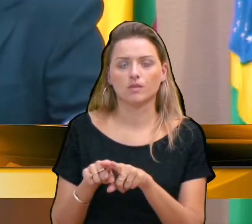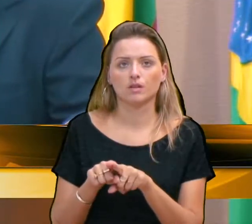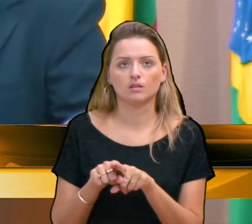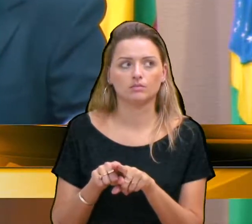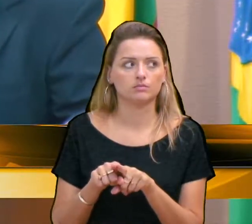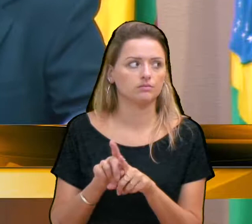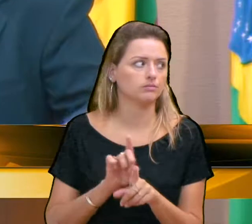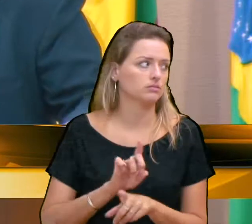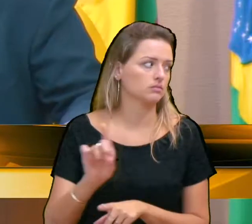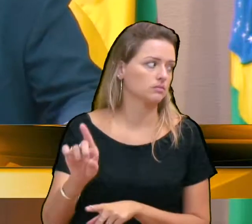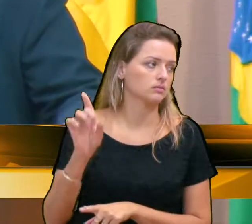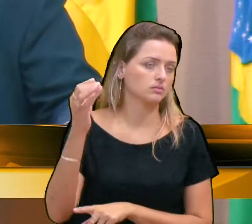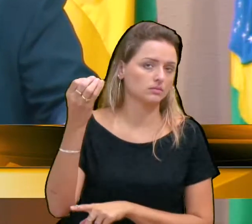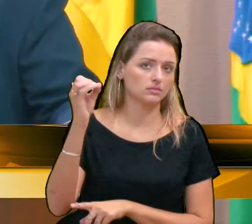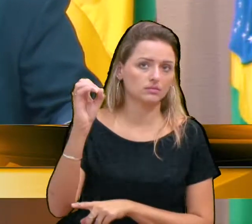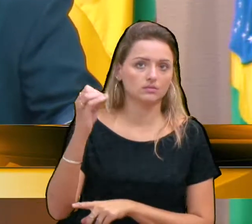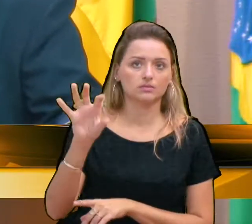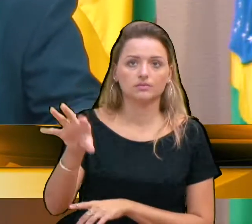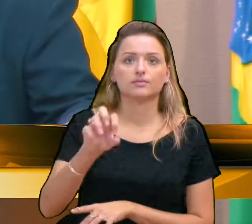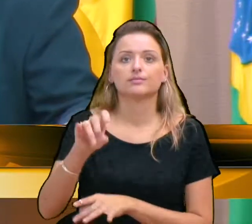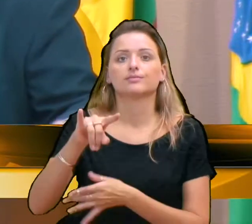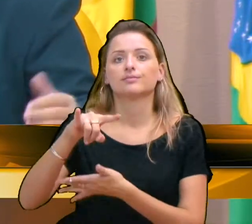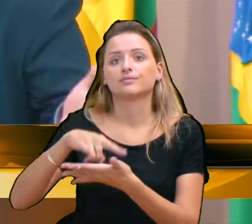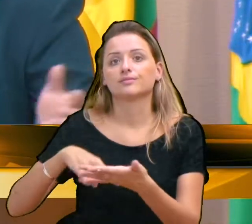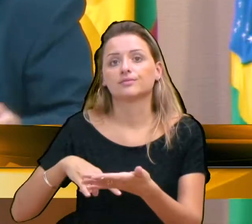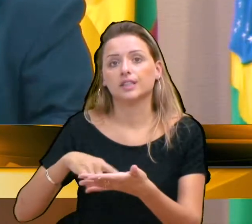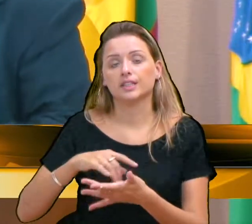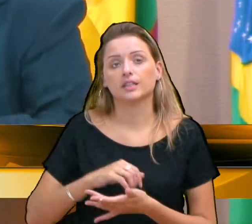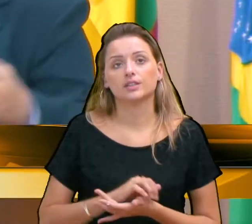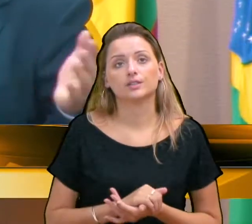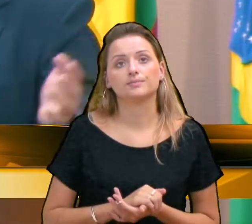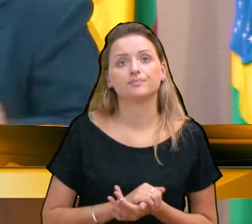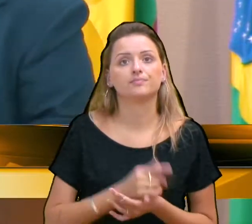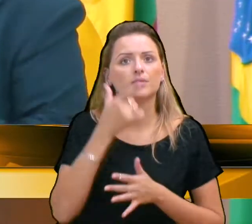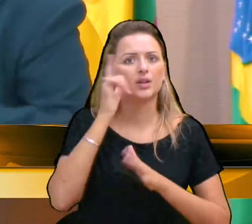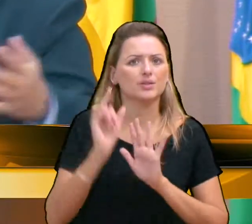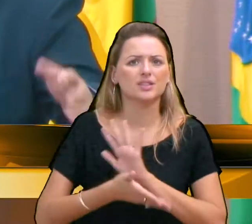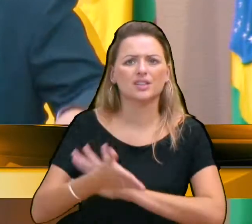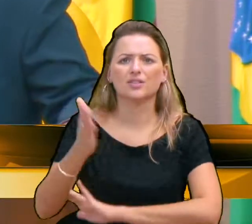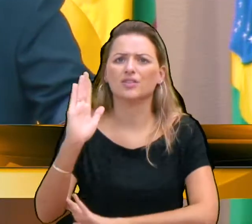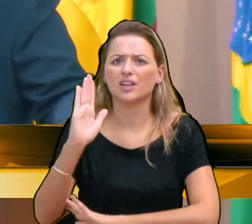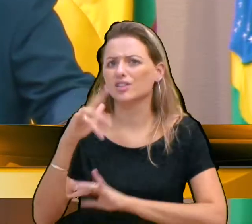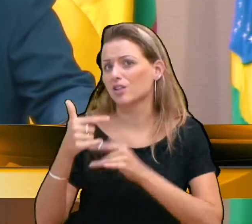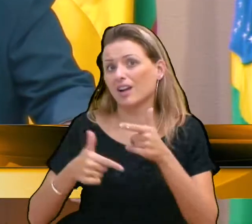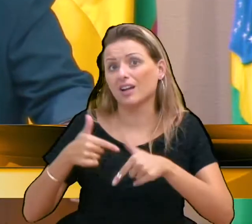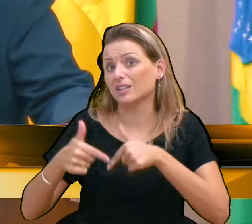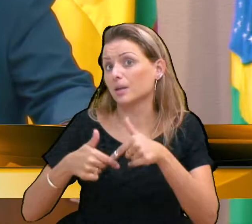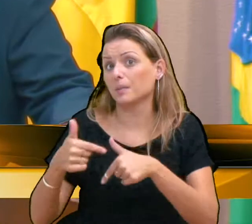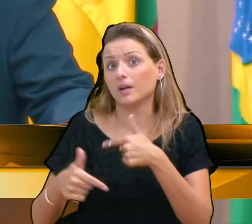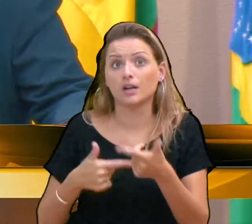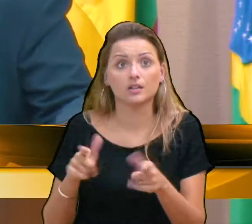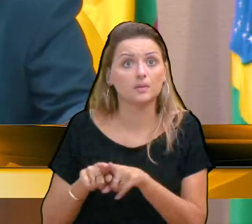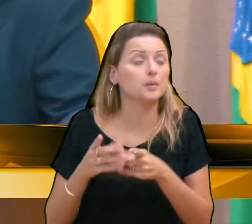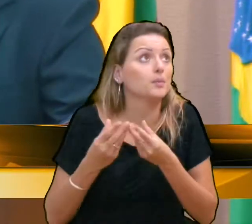a Porto Alegre para pegar o certificado. Para poder viajar, e muitas viagens dessas a serviço.